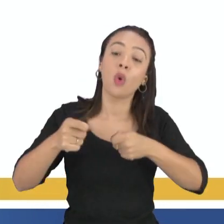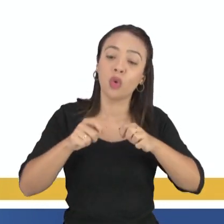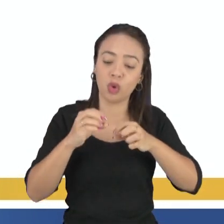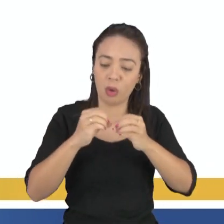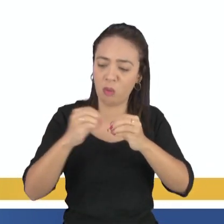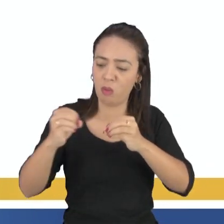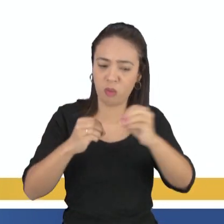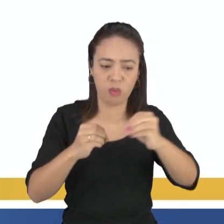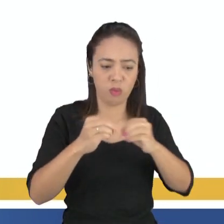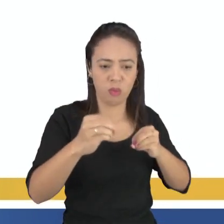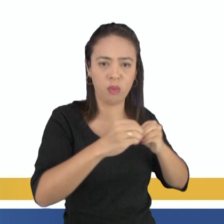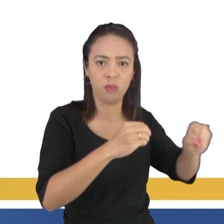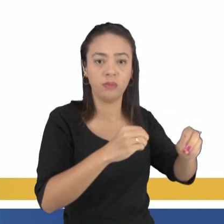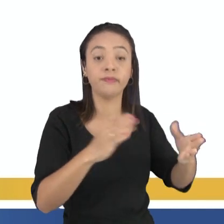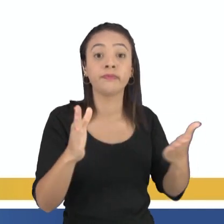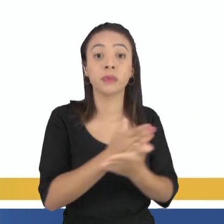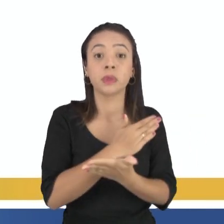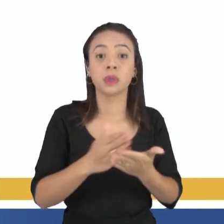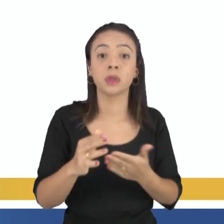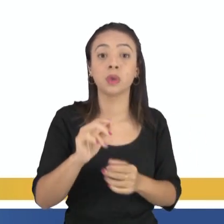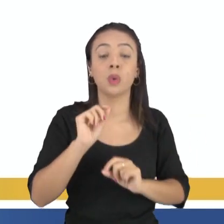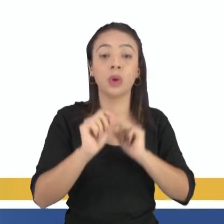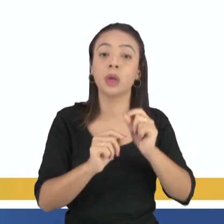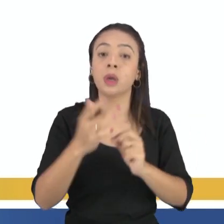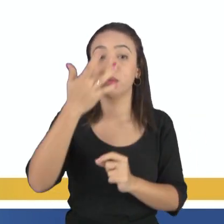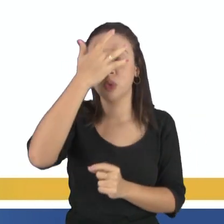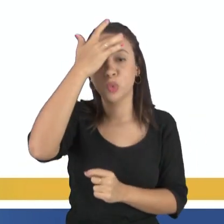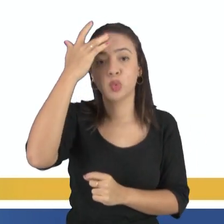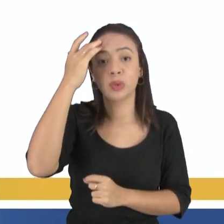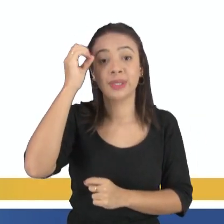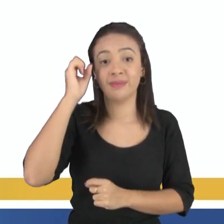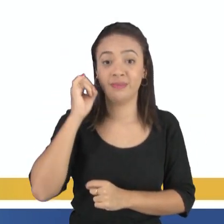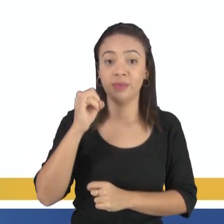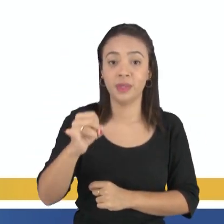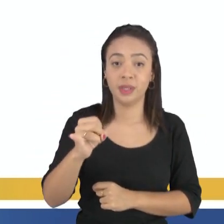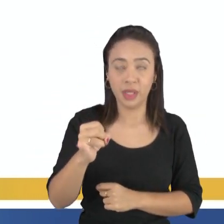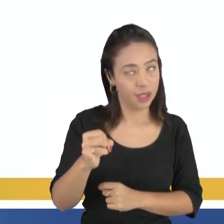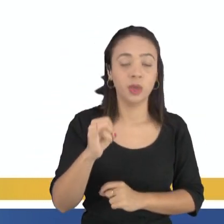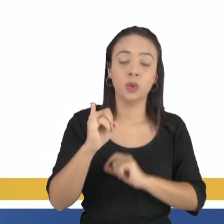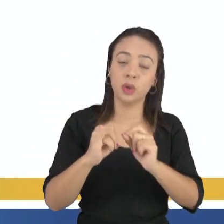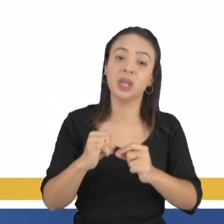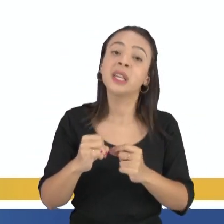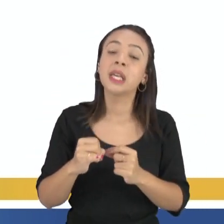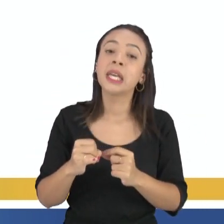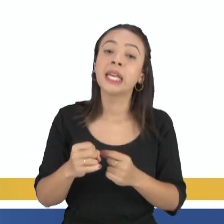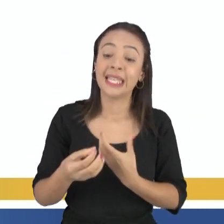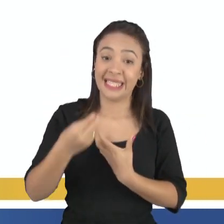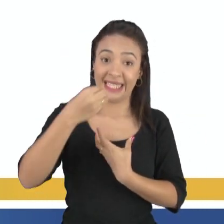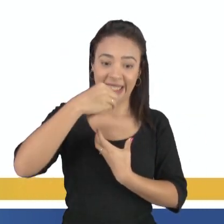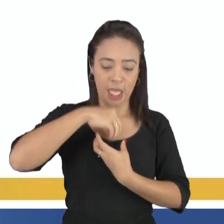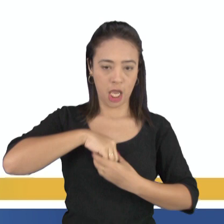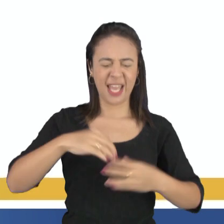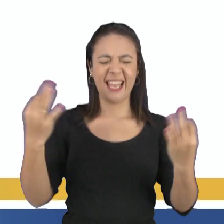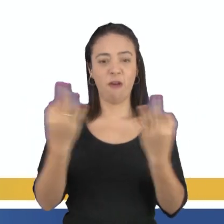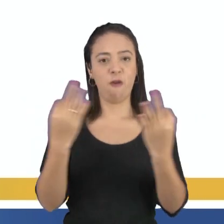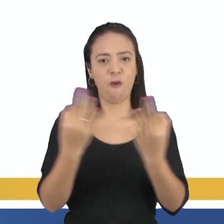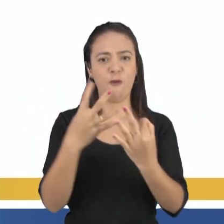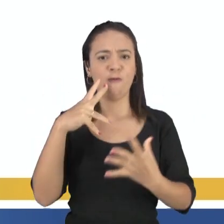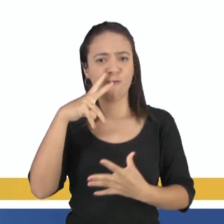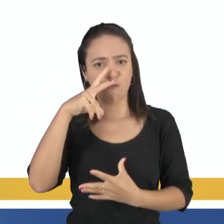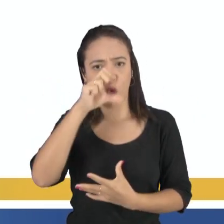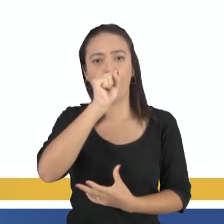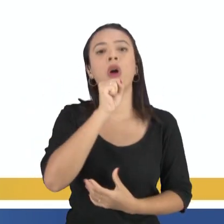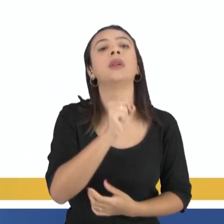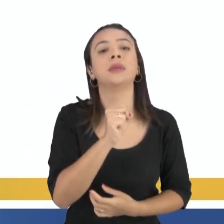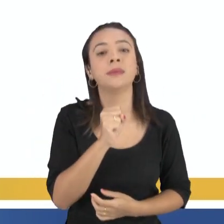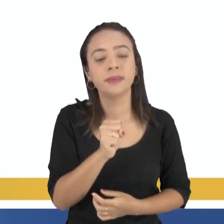disseminação. Ou seja, muitas vezes a pessoa, se ela está com o sistema imunológico dela perfeito, bom,